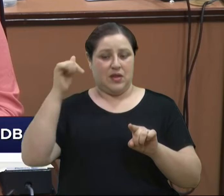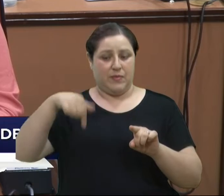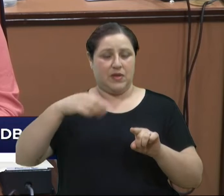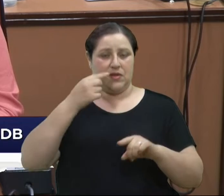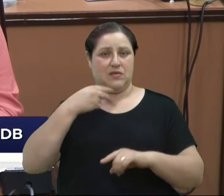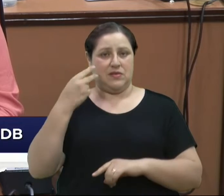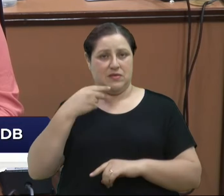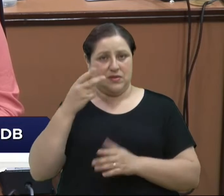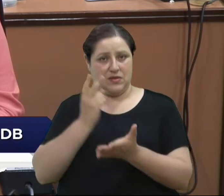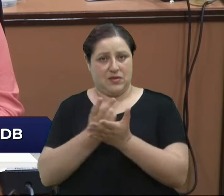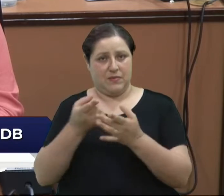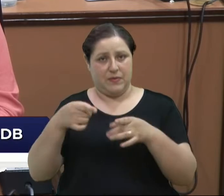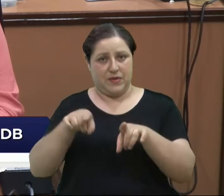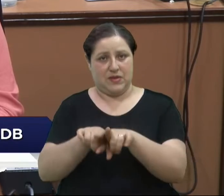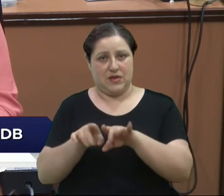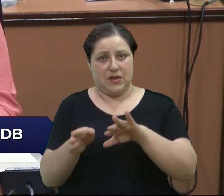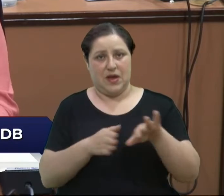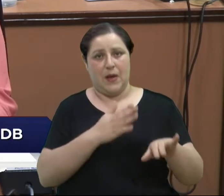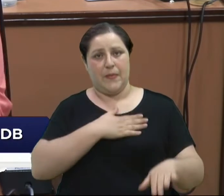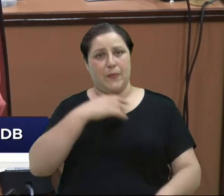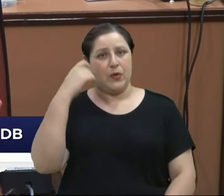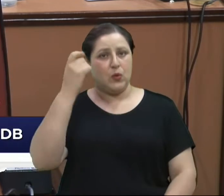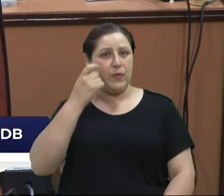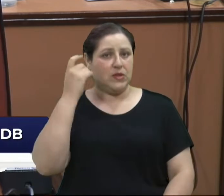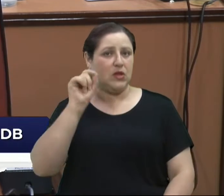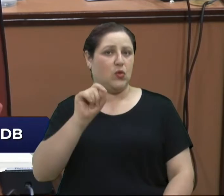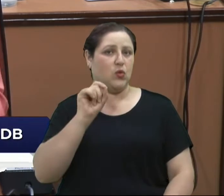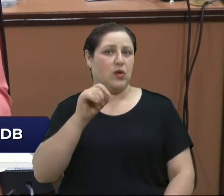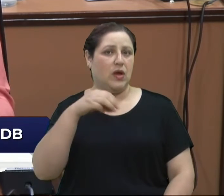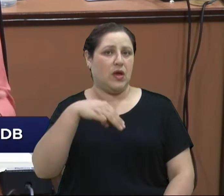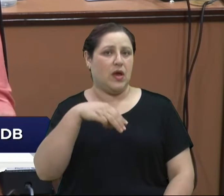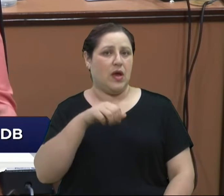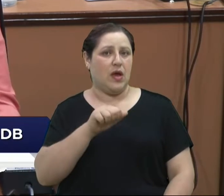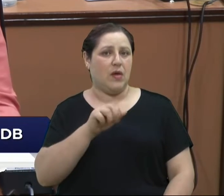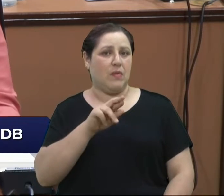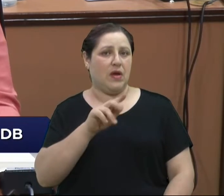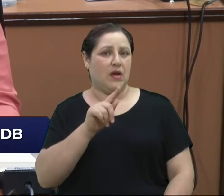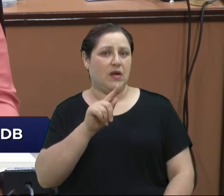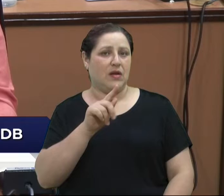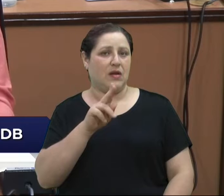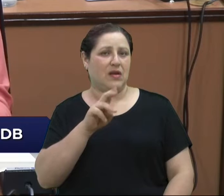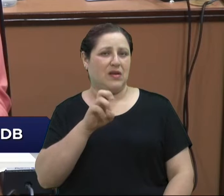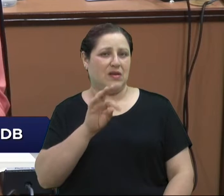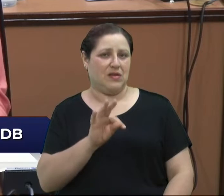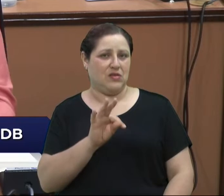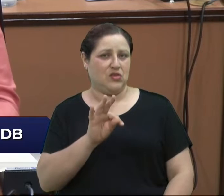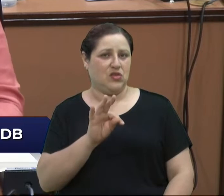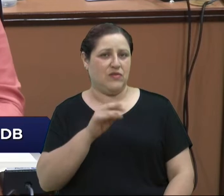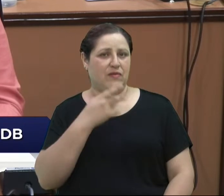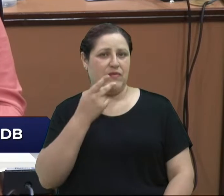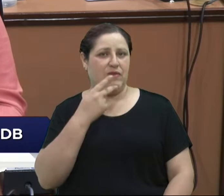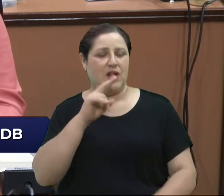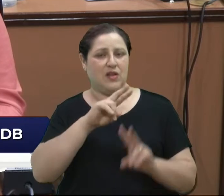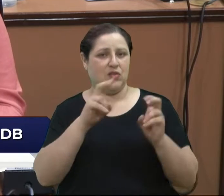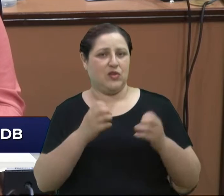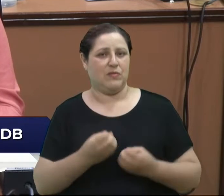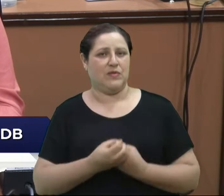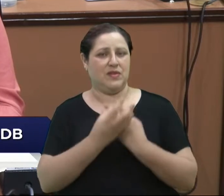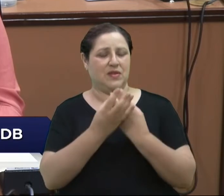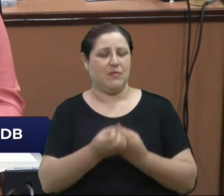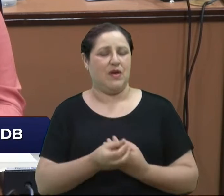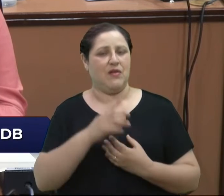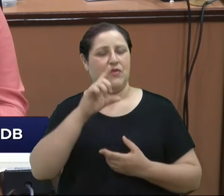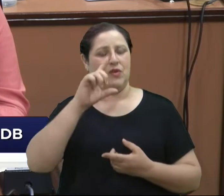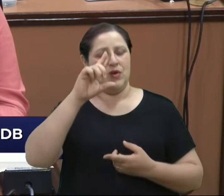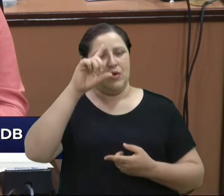Não poderia deixar de dizer, né, da minha preocupação, Margit, com relação a esse desabafo que foi feito com relação ao teto MAC, porque